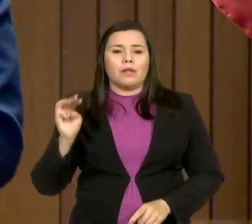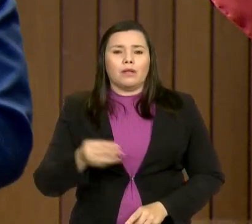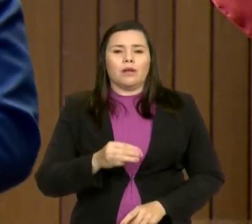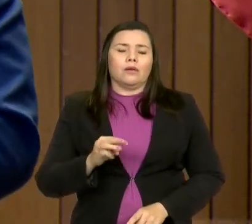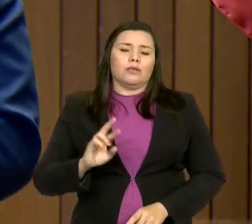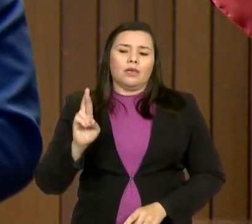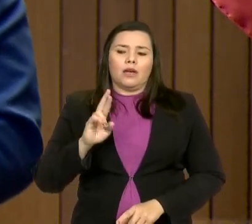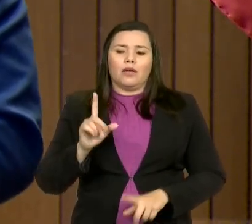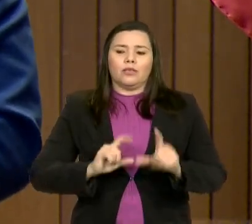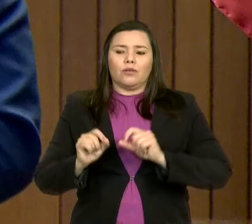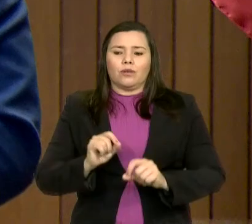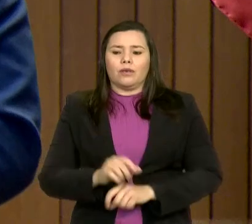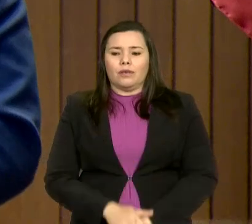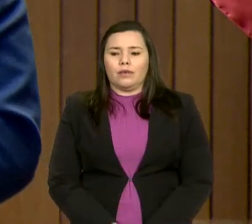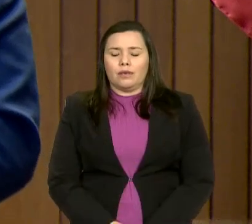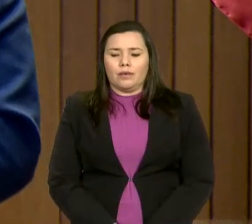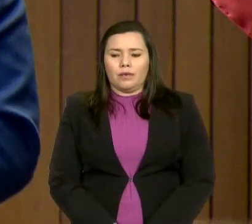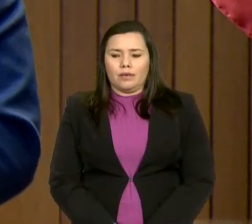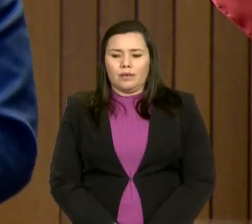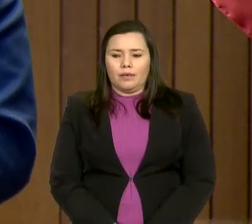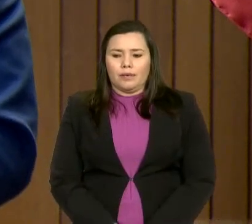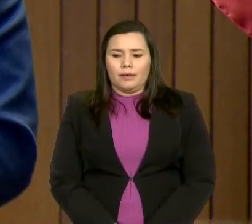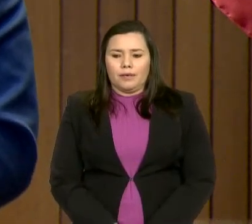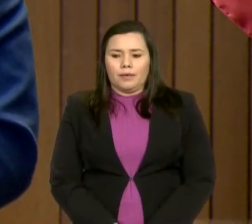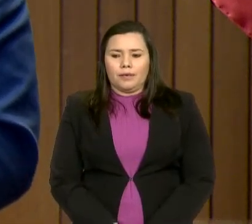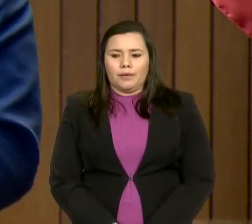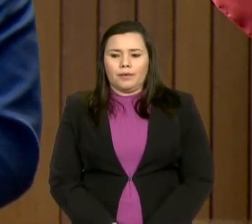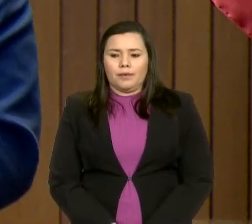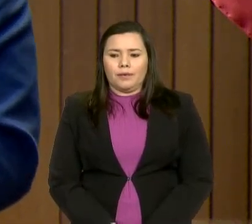do programa Mais Renda, que é